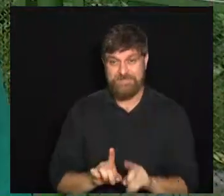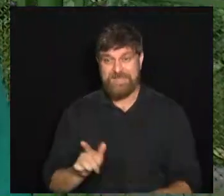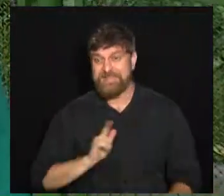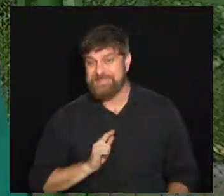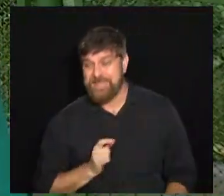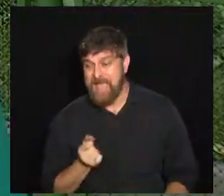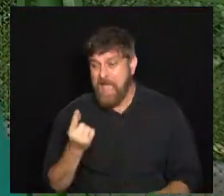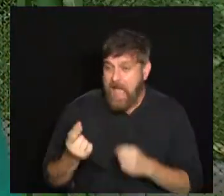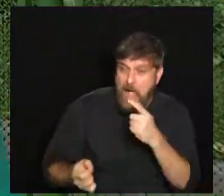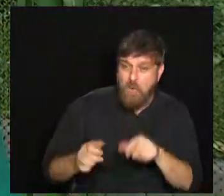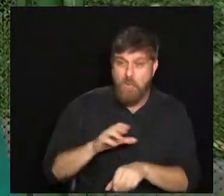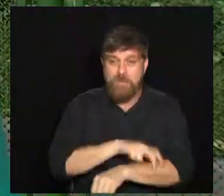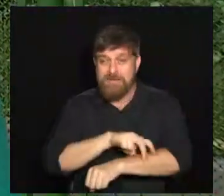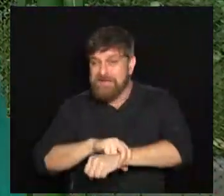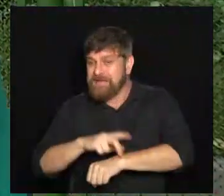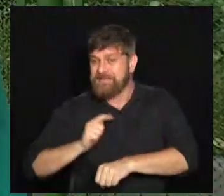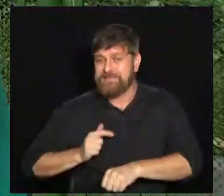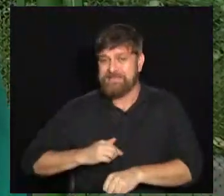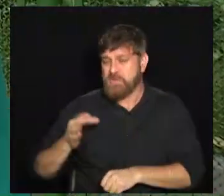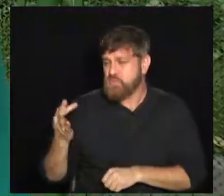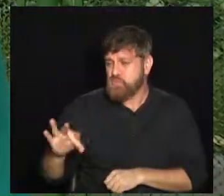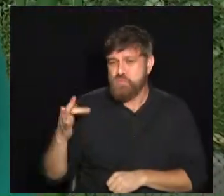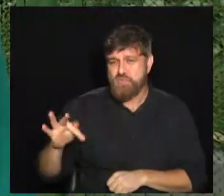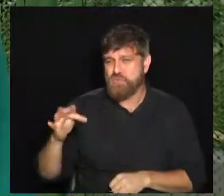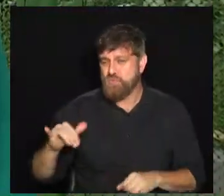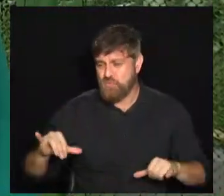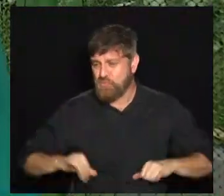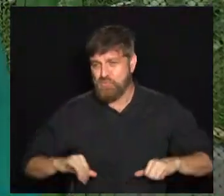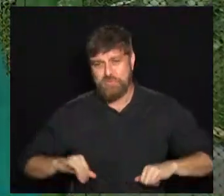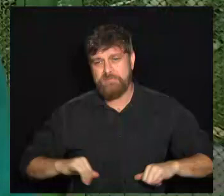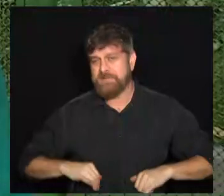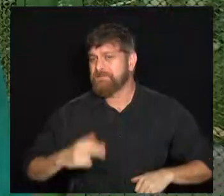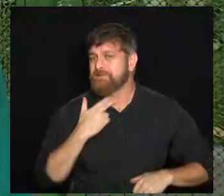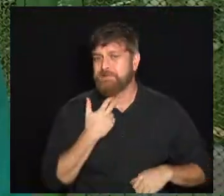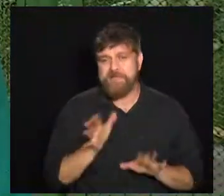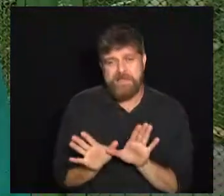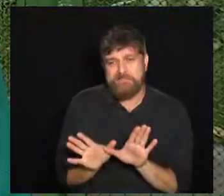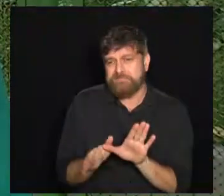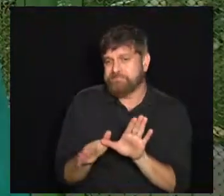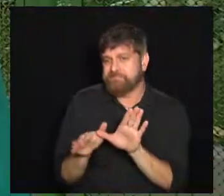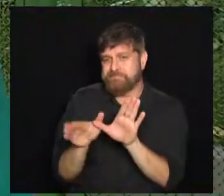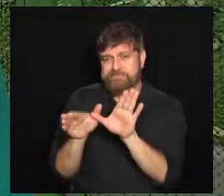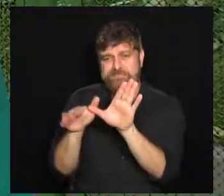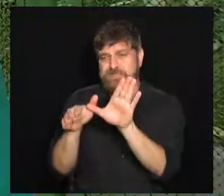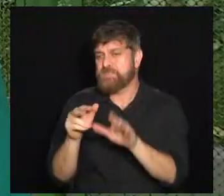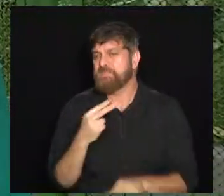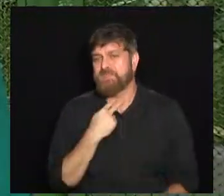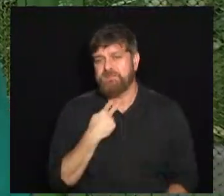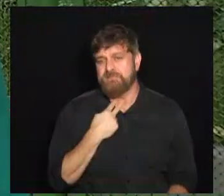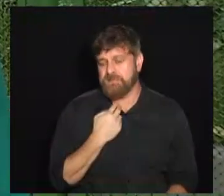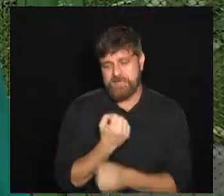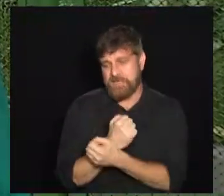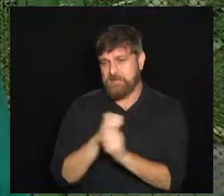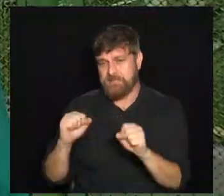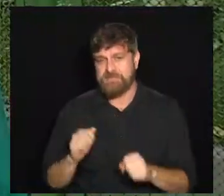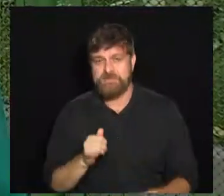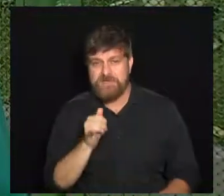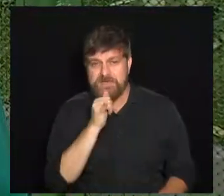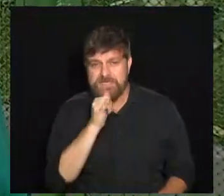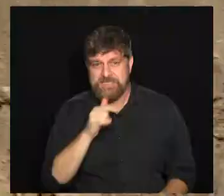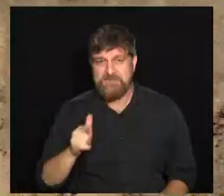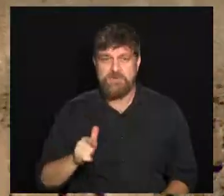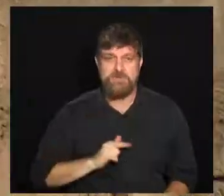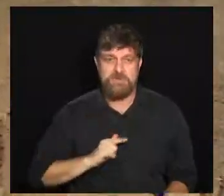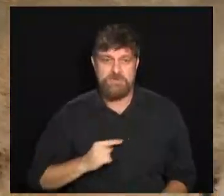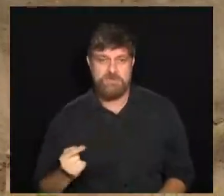acabam ficando mutilados, com alguma sequela, com alguma limitação que o incapacita a voar, por exemplo, algum que